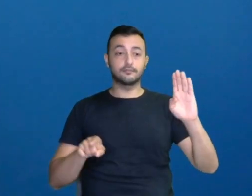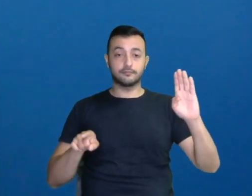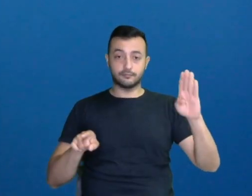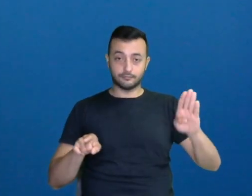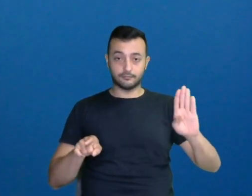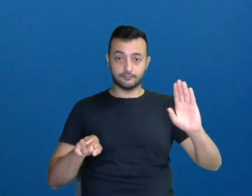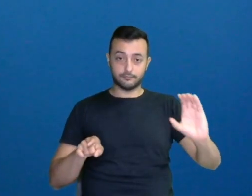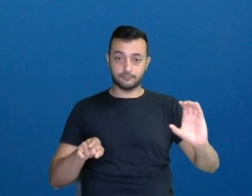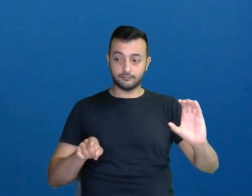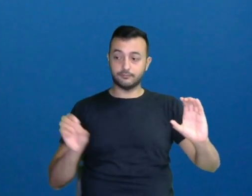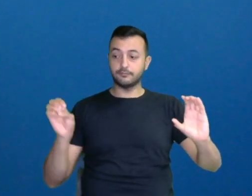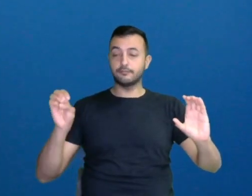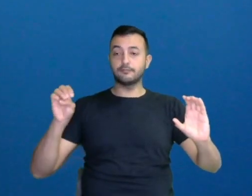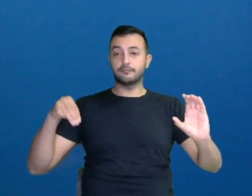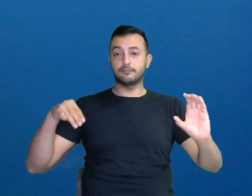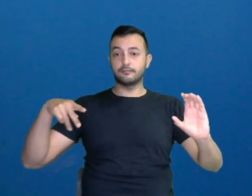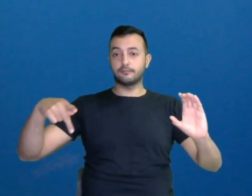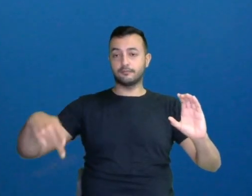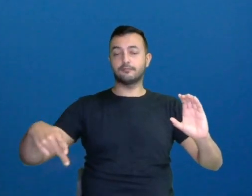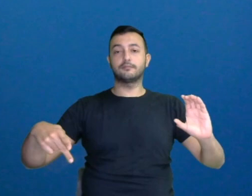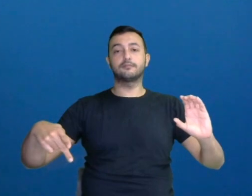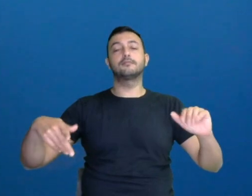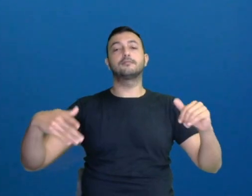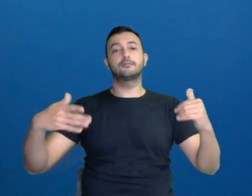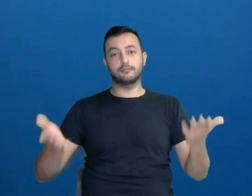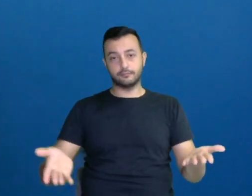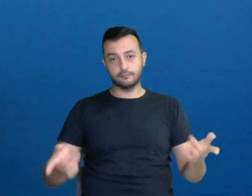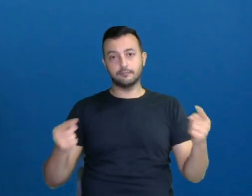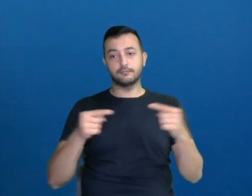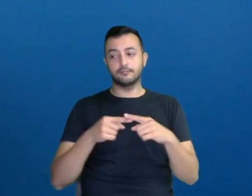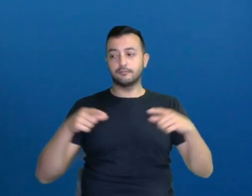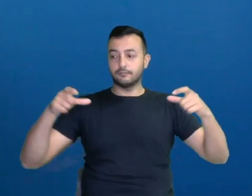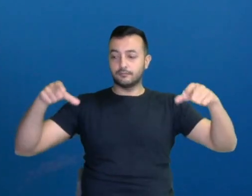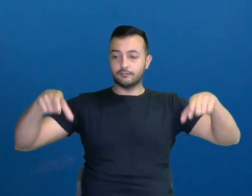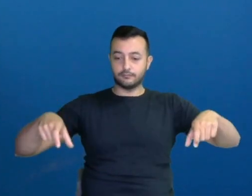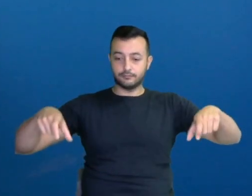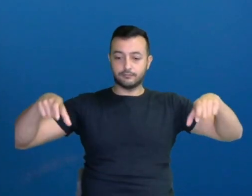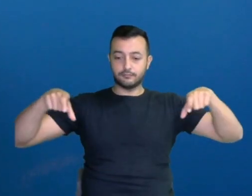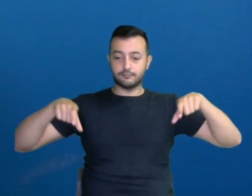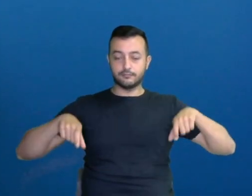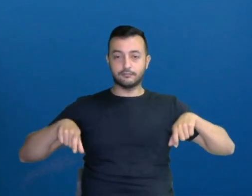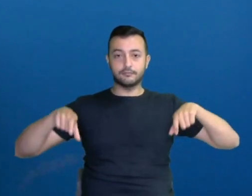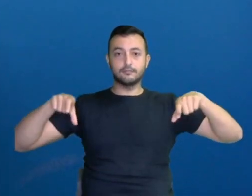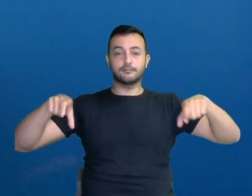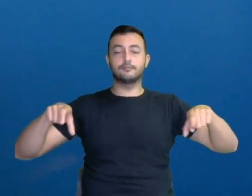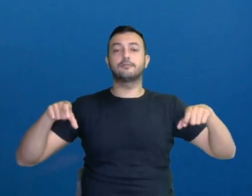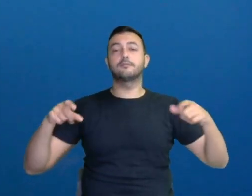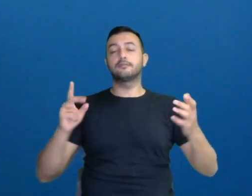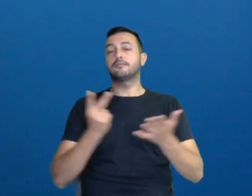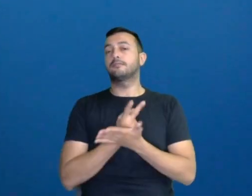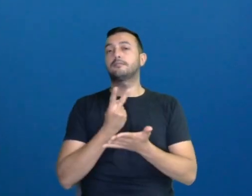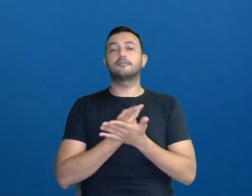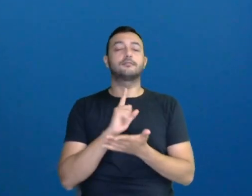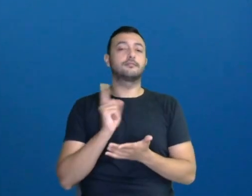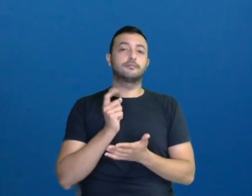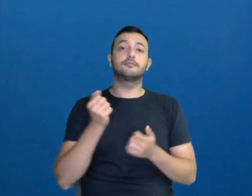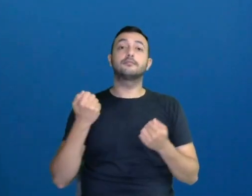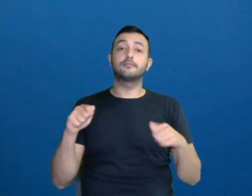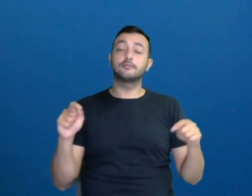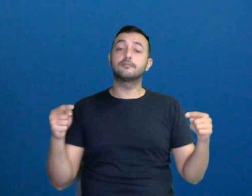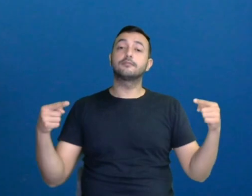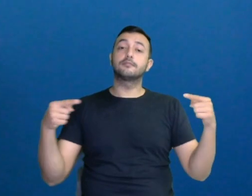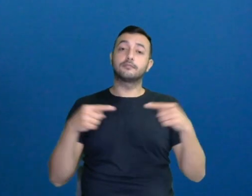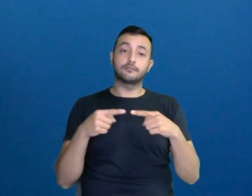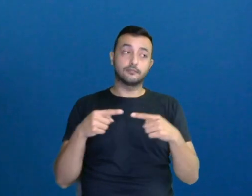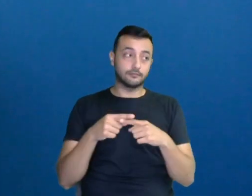um NP, tá aqui. Daí a gente formou essa proporção. Você não erra se você pegar os